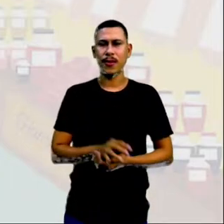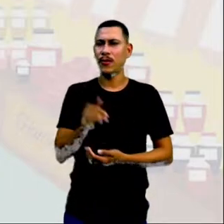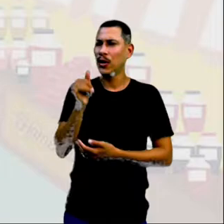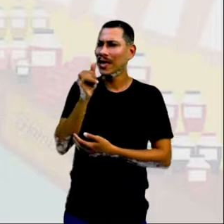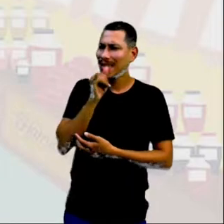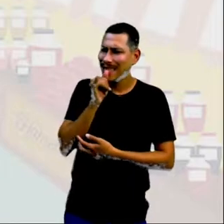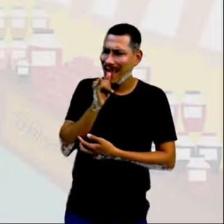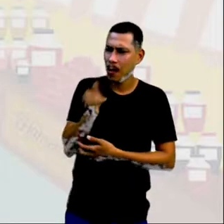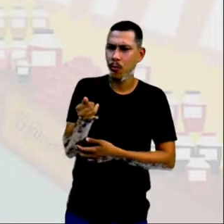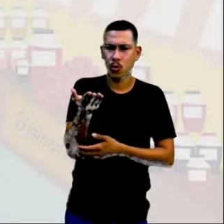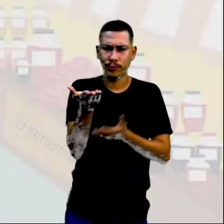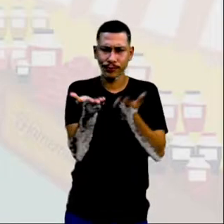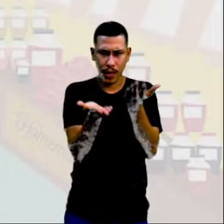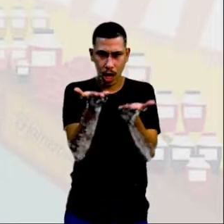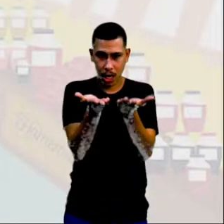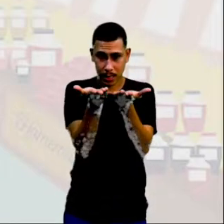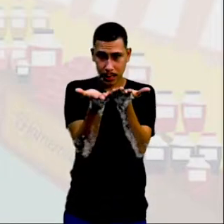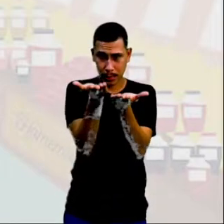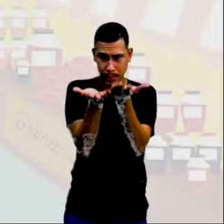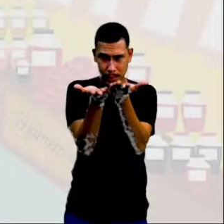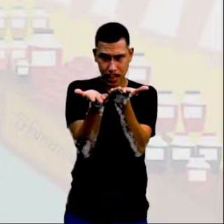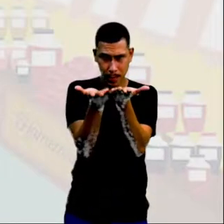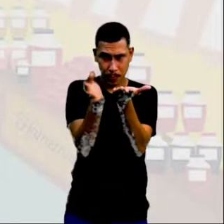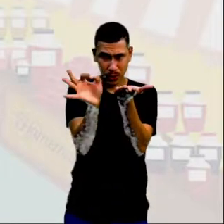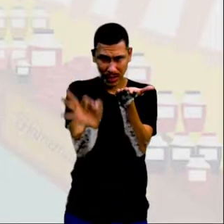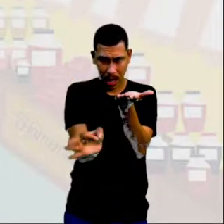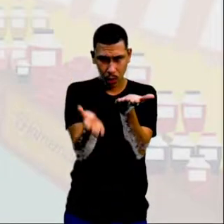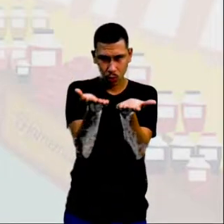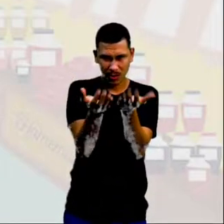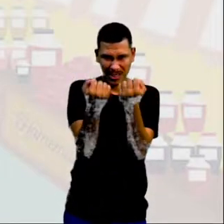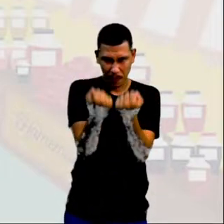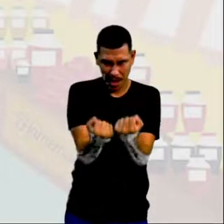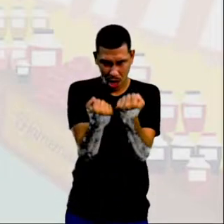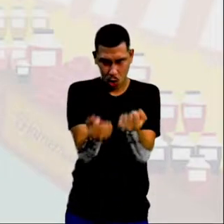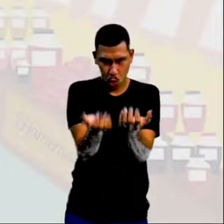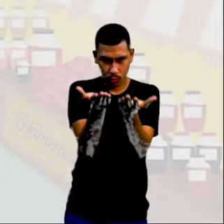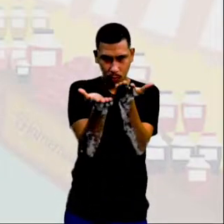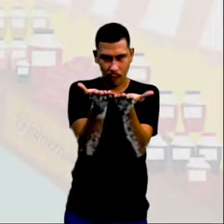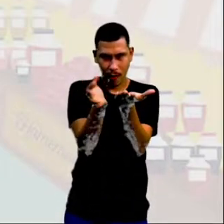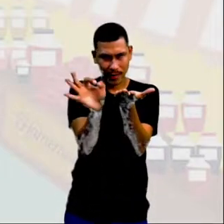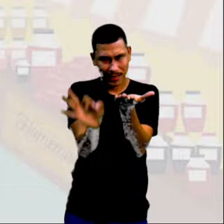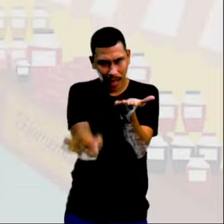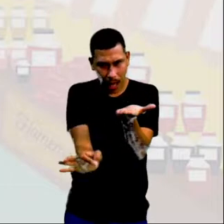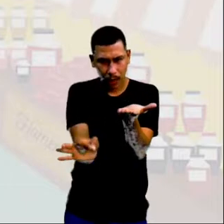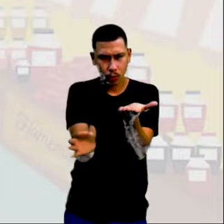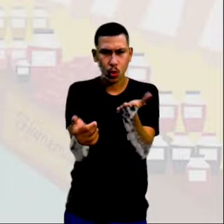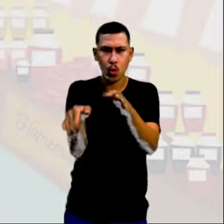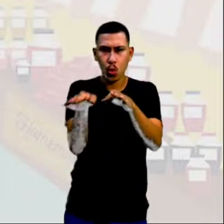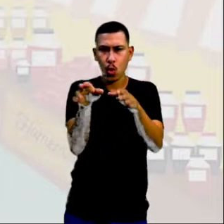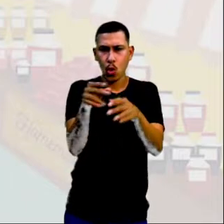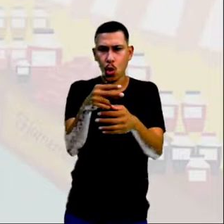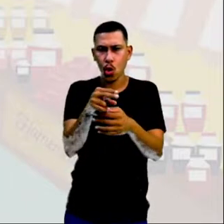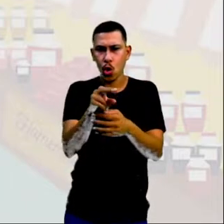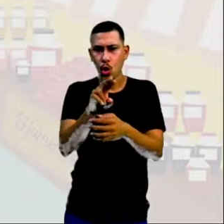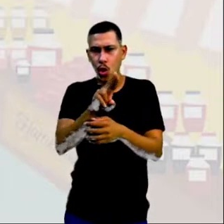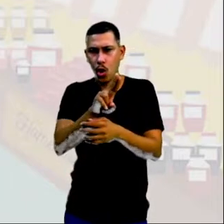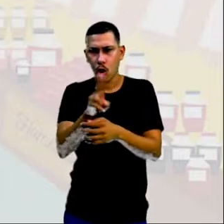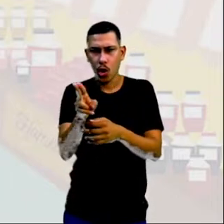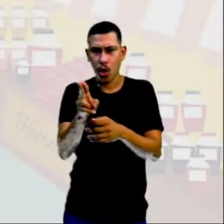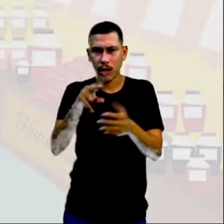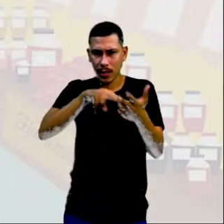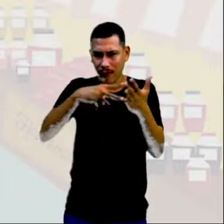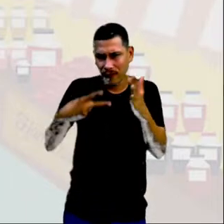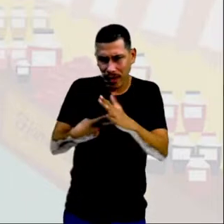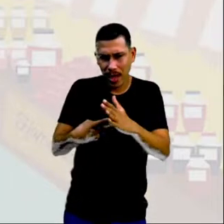a gente tem um equilíbrio perfeito entre os dois lados, a gente tem uma igualdade, tá bom? E a gente representa